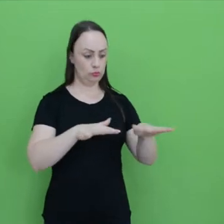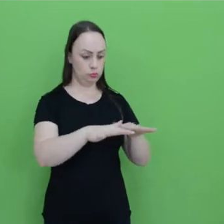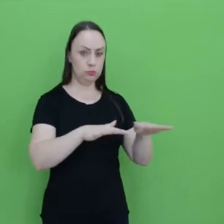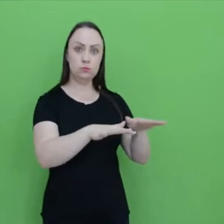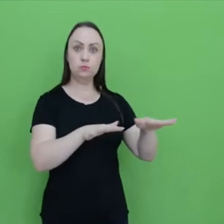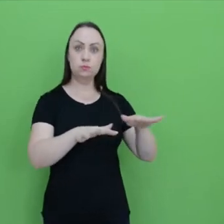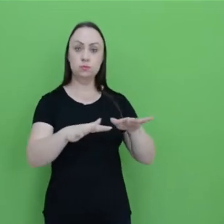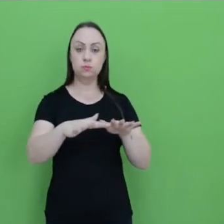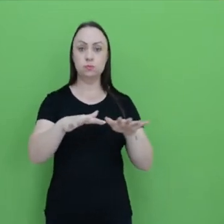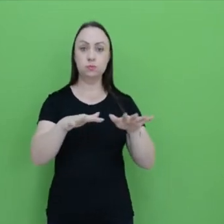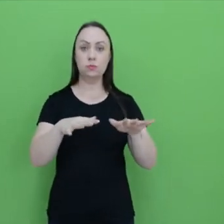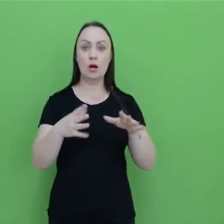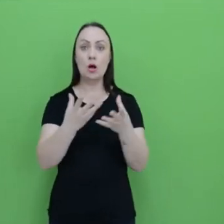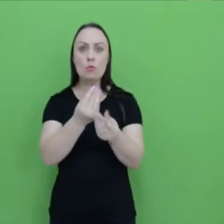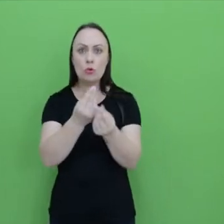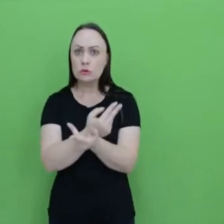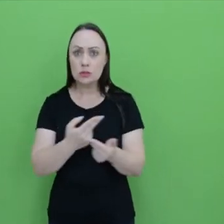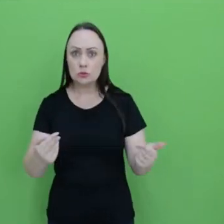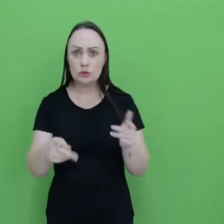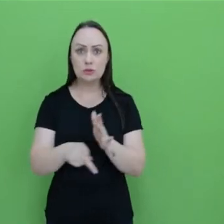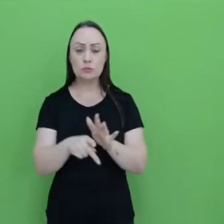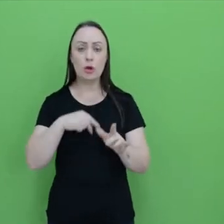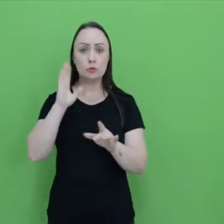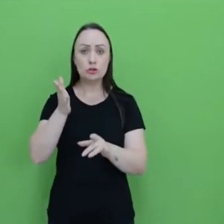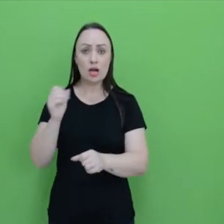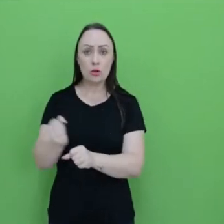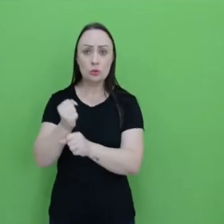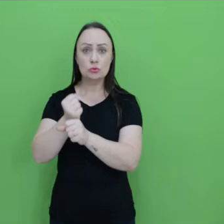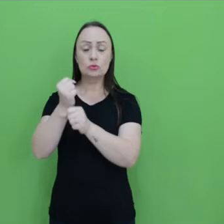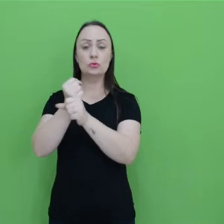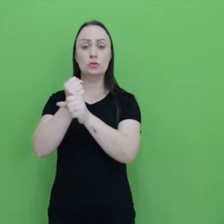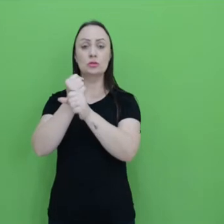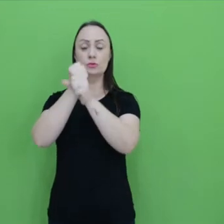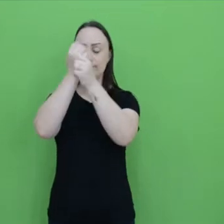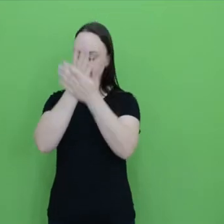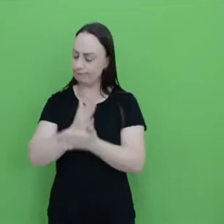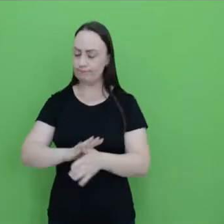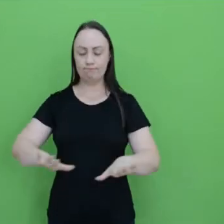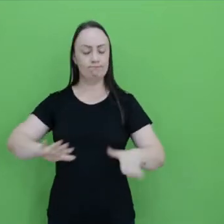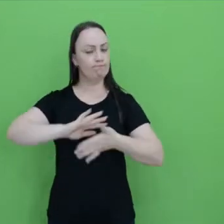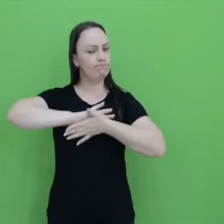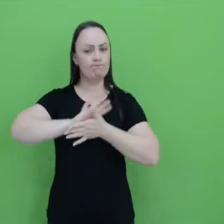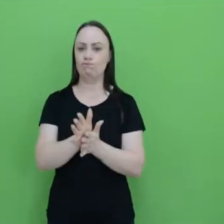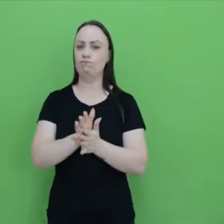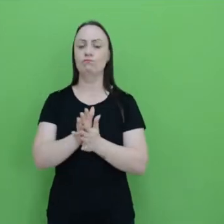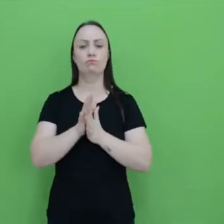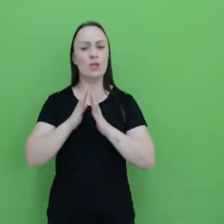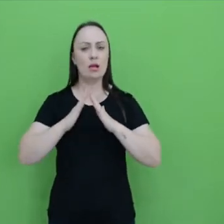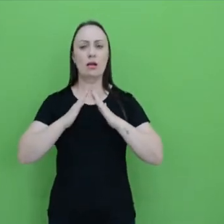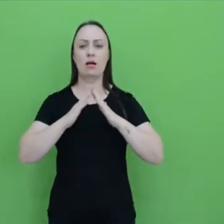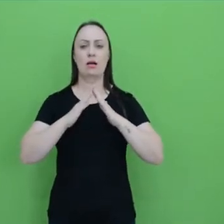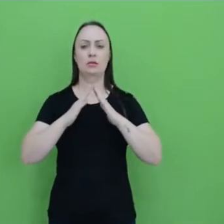da terra, muito do que os ciganos haviam construído estava destruído.